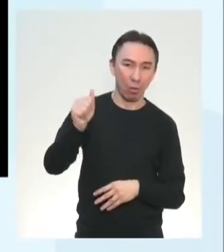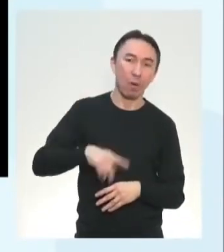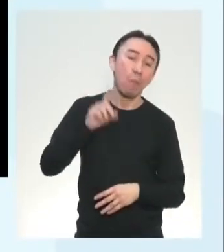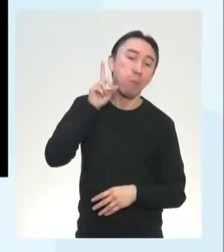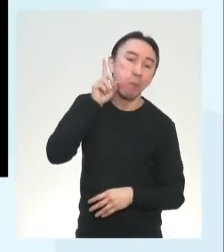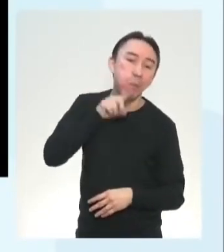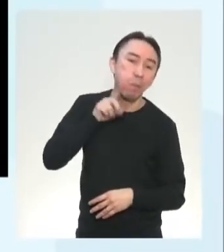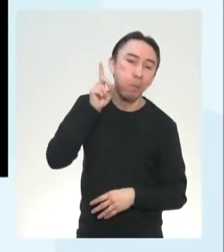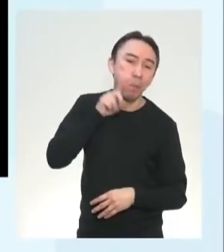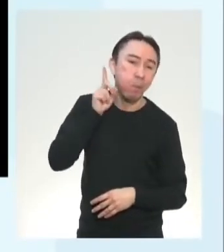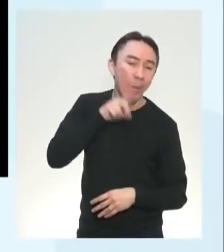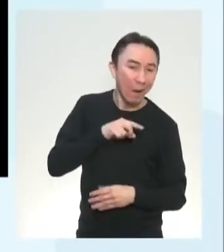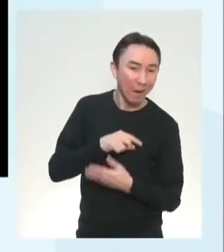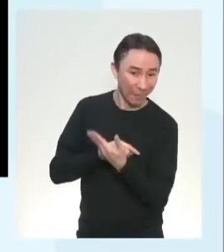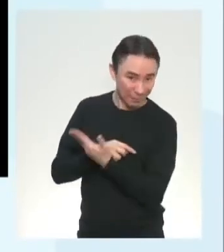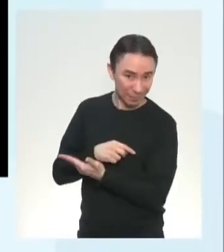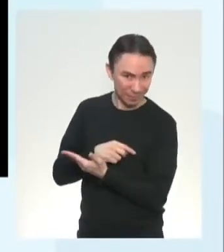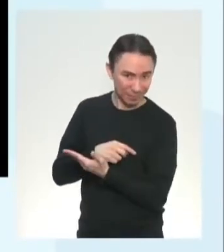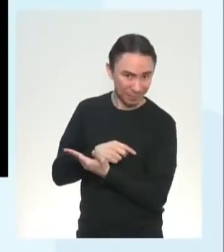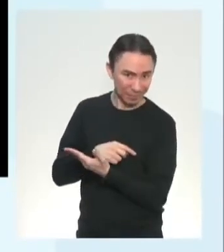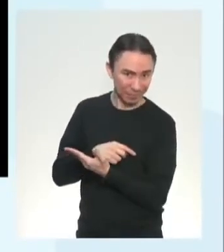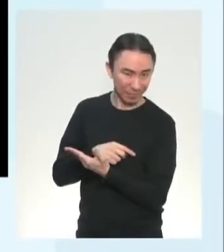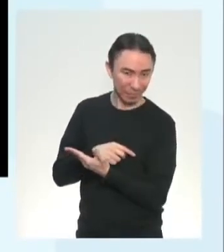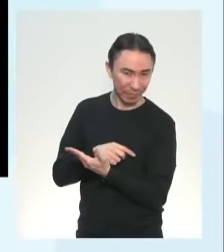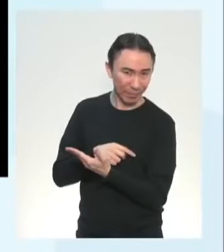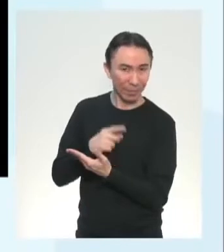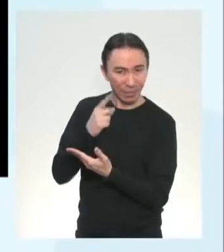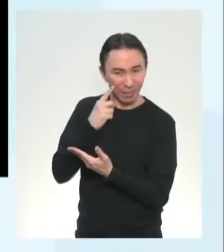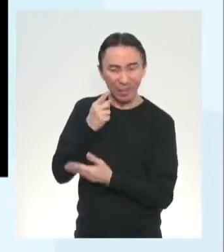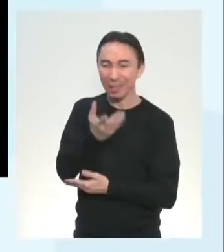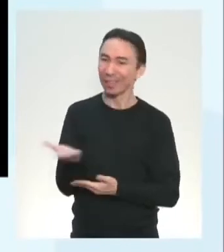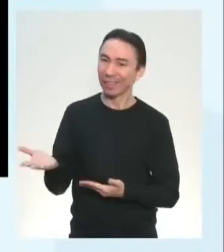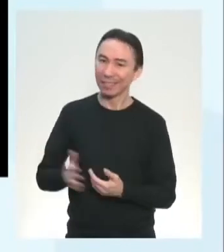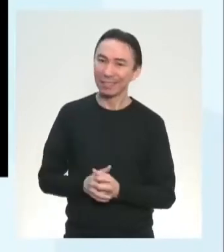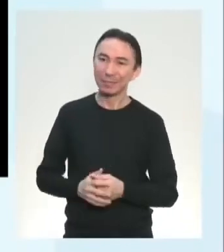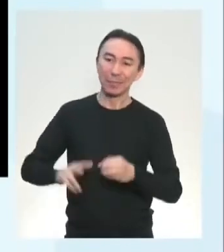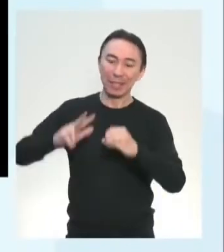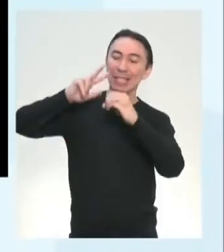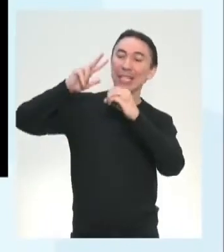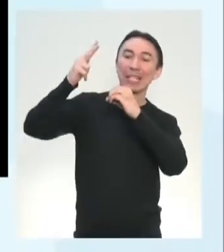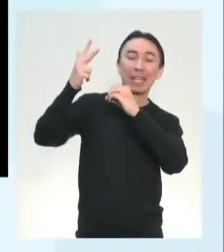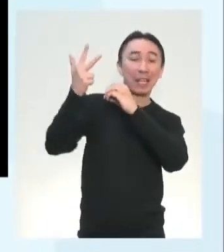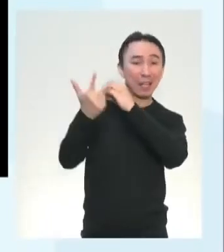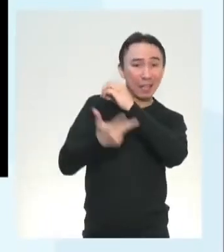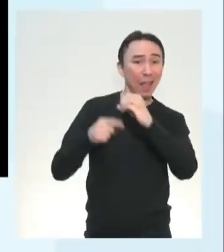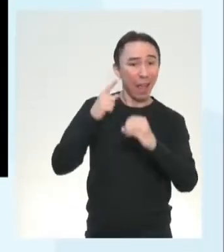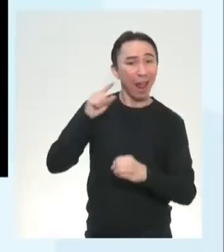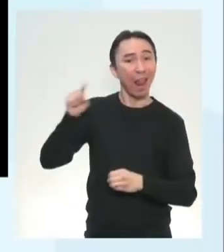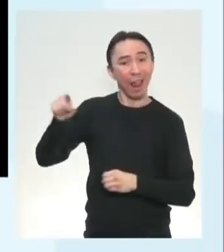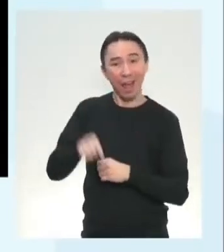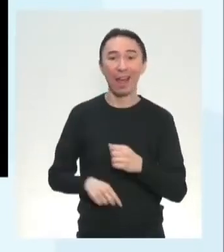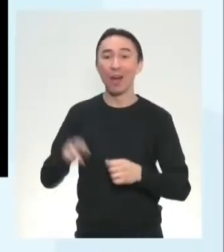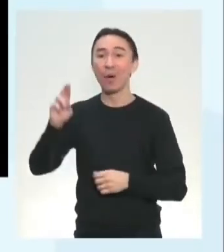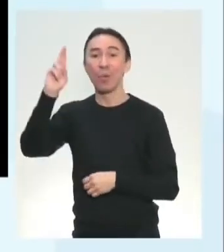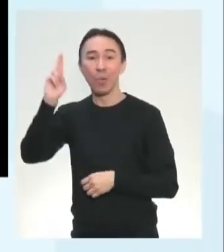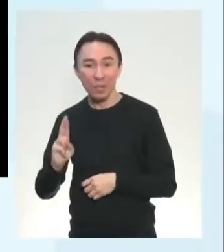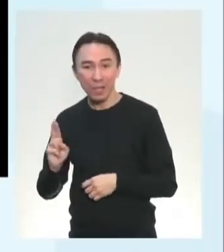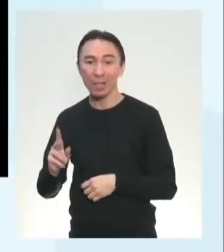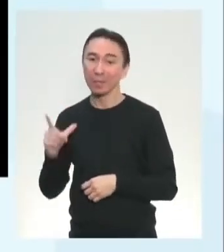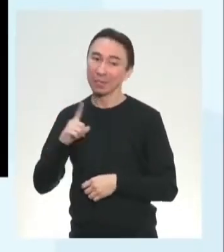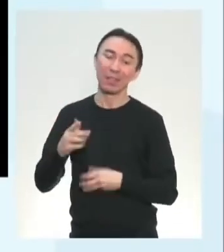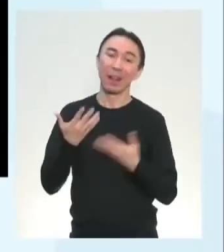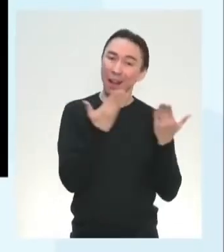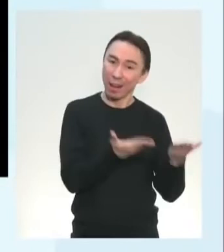É interessante que o satélite é soviético e está lá, né, demonstração nos Estados Unidos. Ele foi